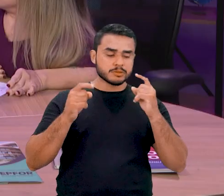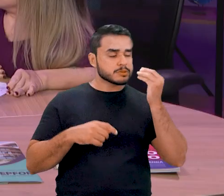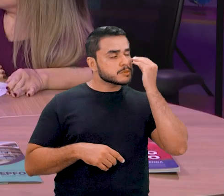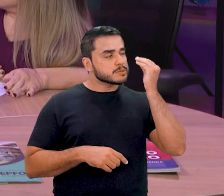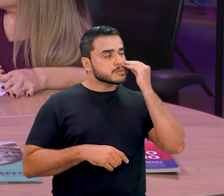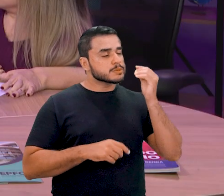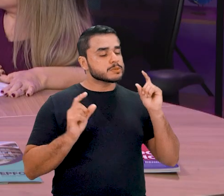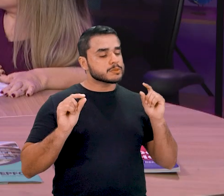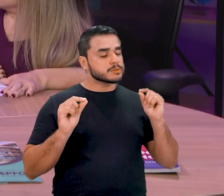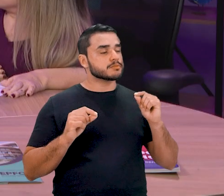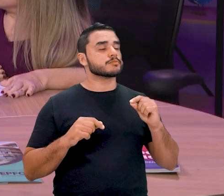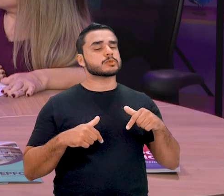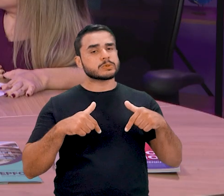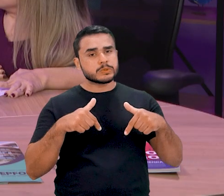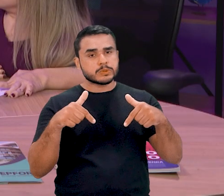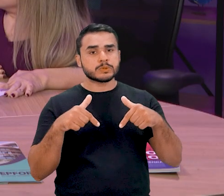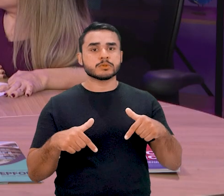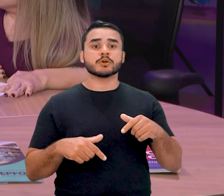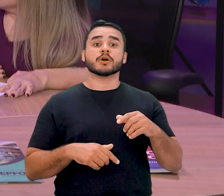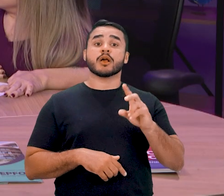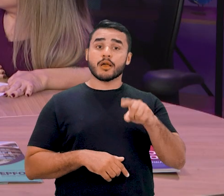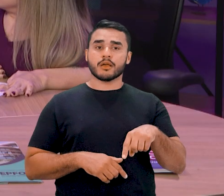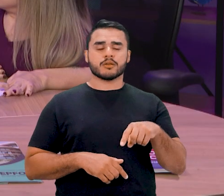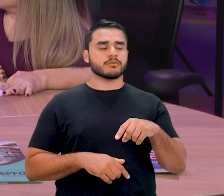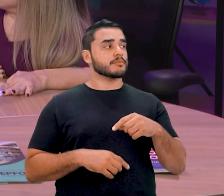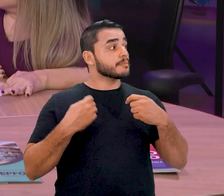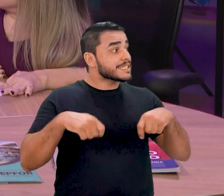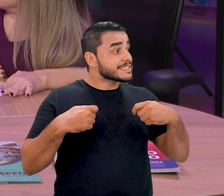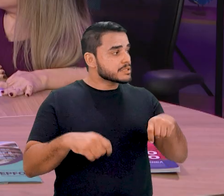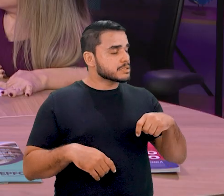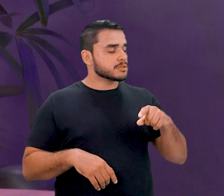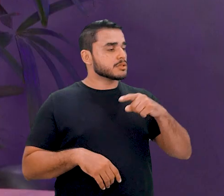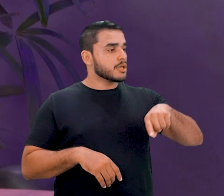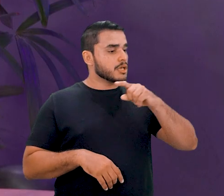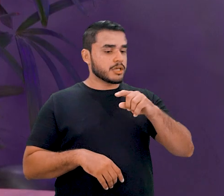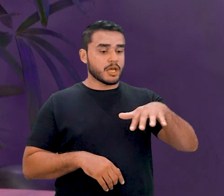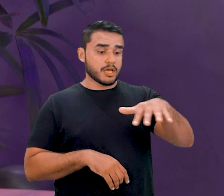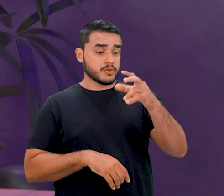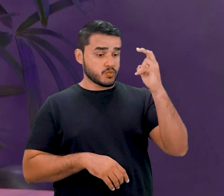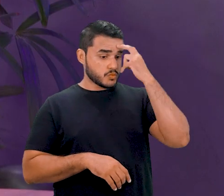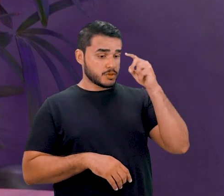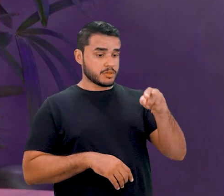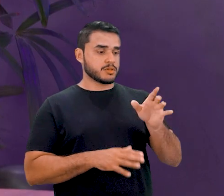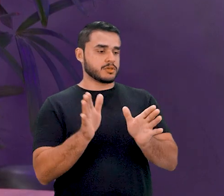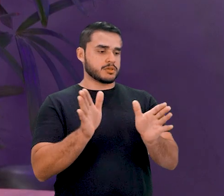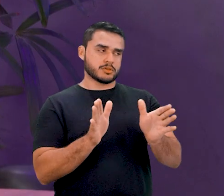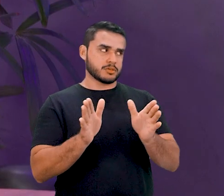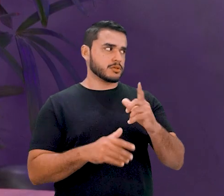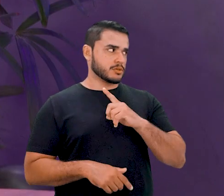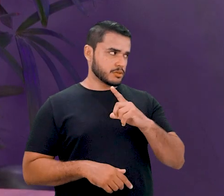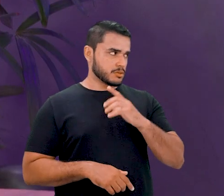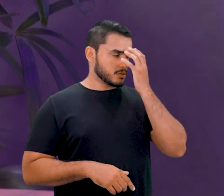um fortalecimento muito forte da cultura acessível num local onde a pessoa com deficiência, ela não só... Não consegue